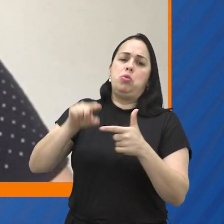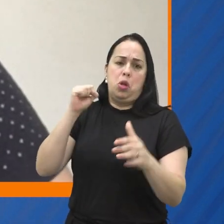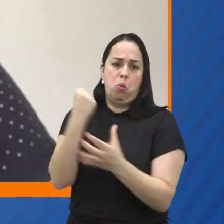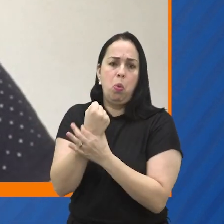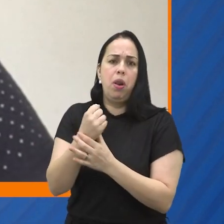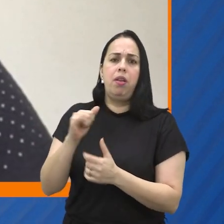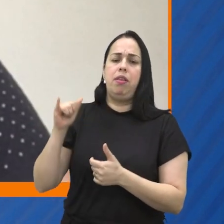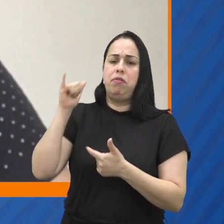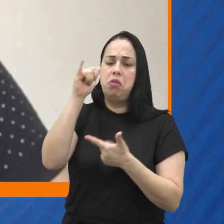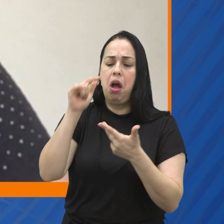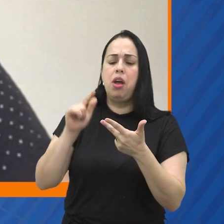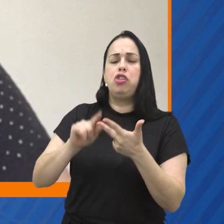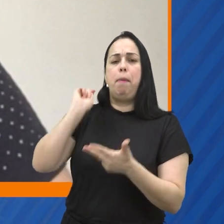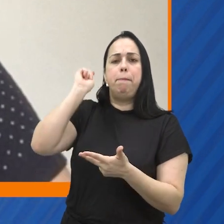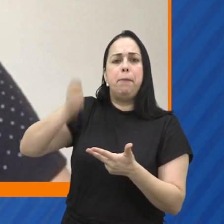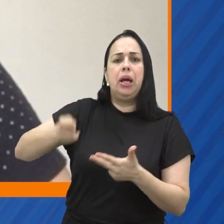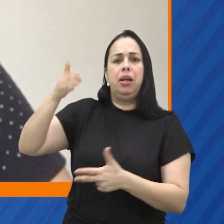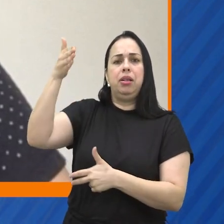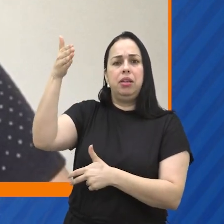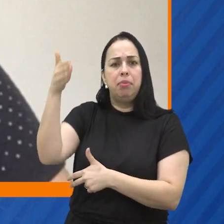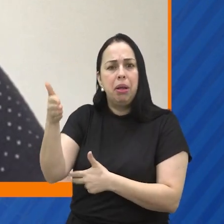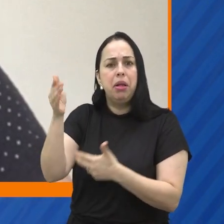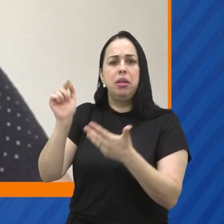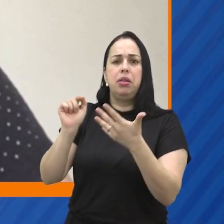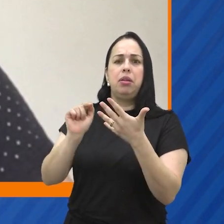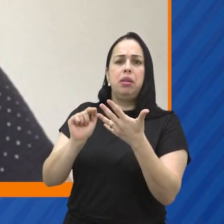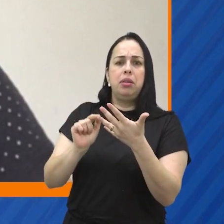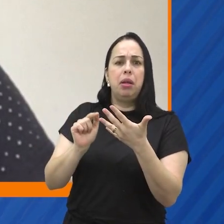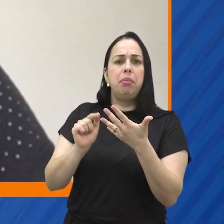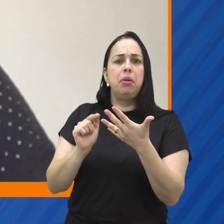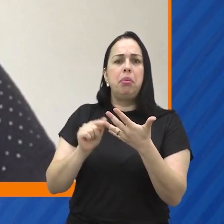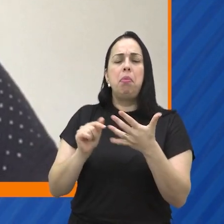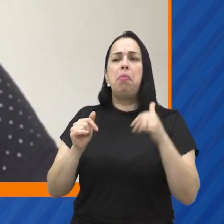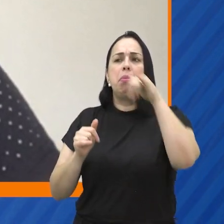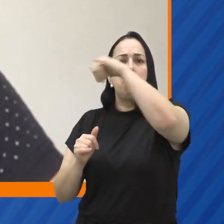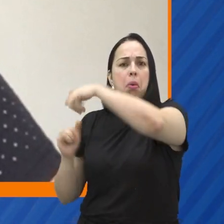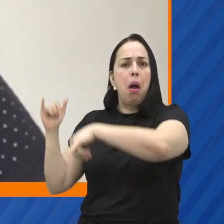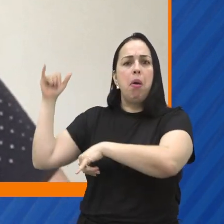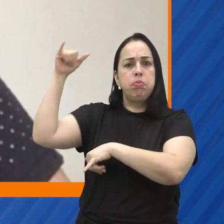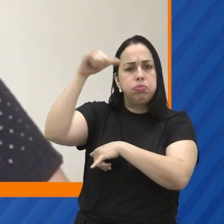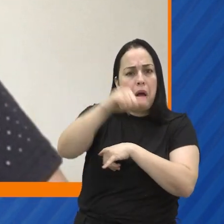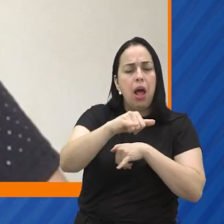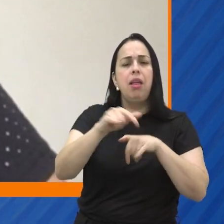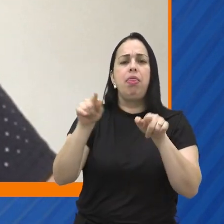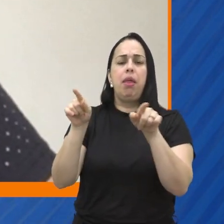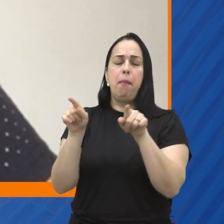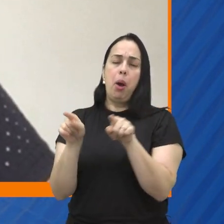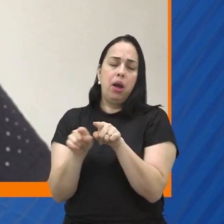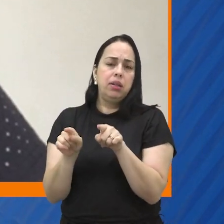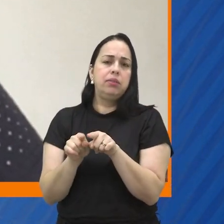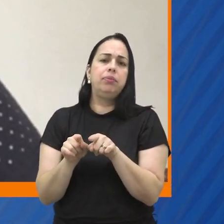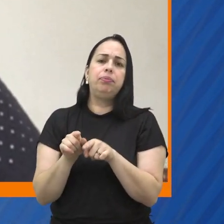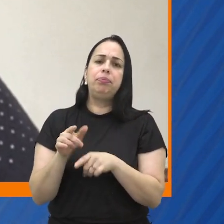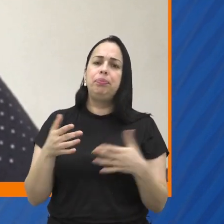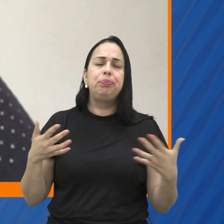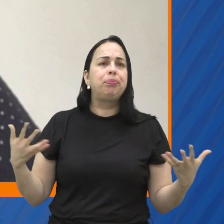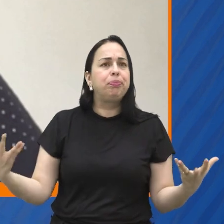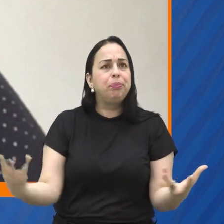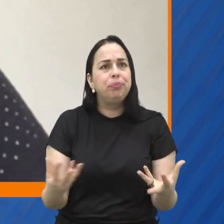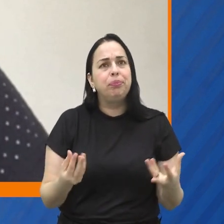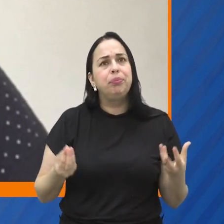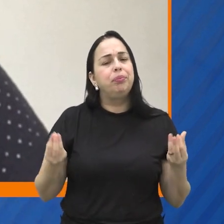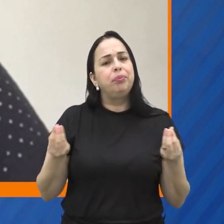seguro viagem, hotéis, voos internos, porque iam ser uma viagem para outros países também, ali